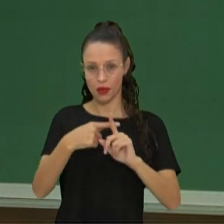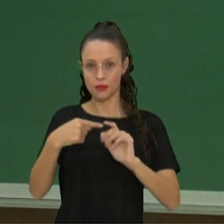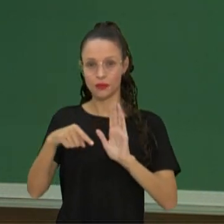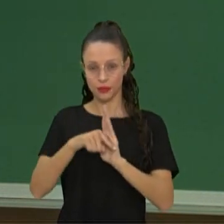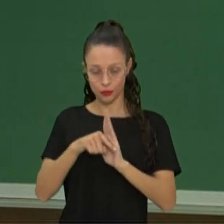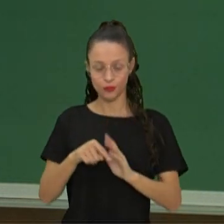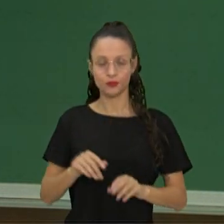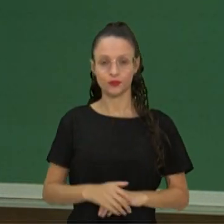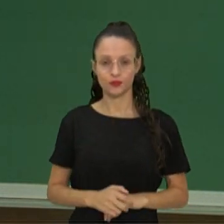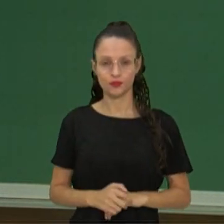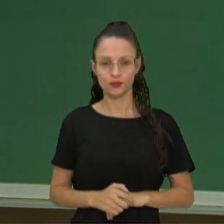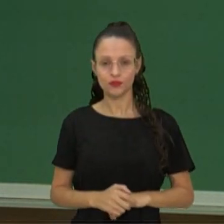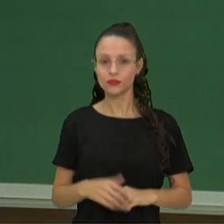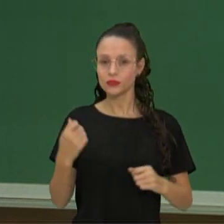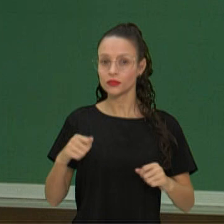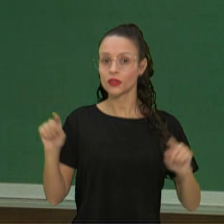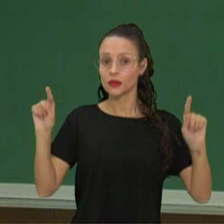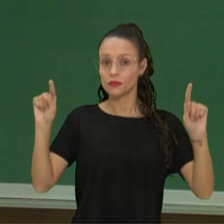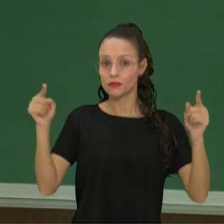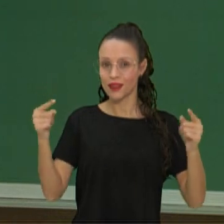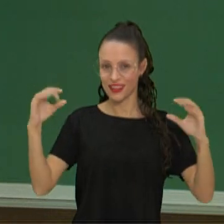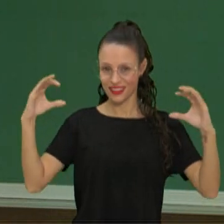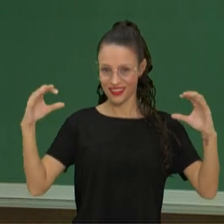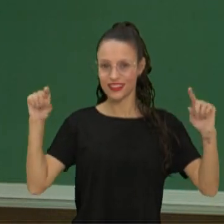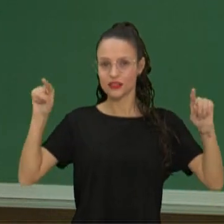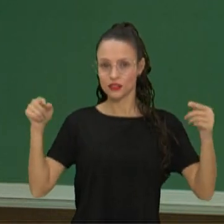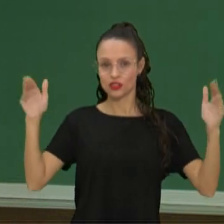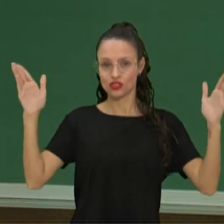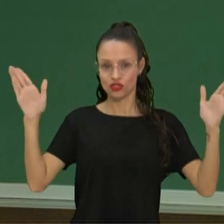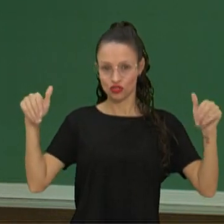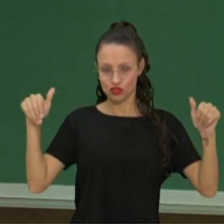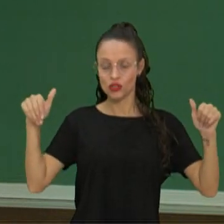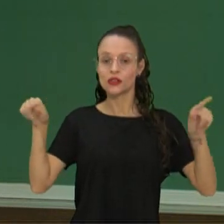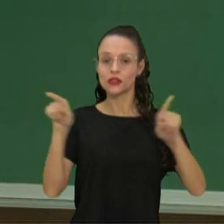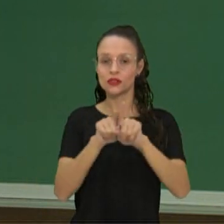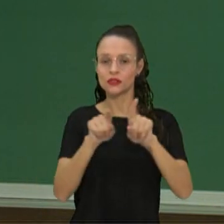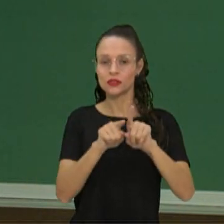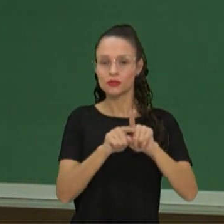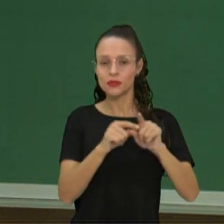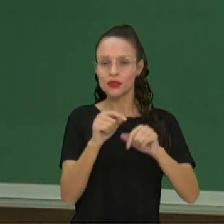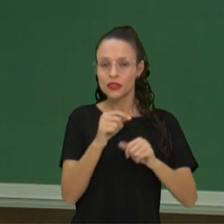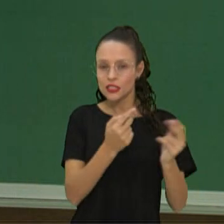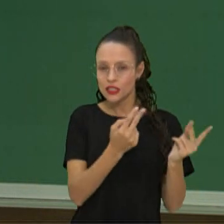você precisa? Eliminar os parênteses e reduzir os termos semelhantes, tá bom?